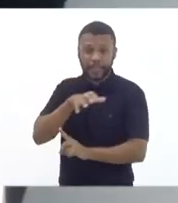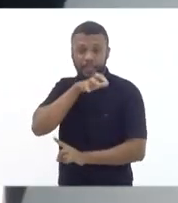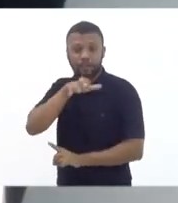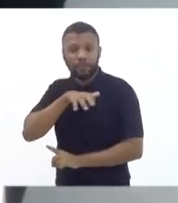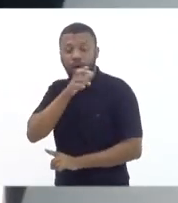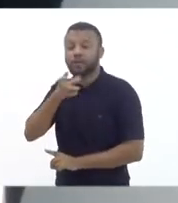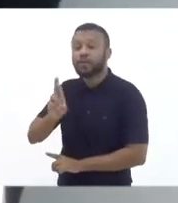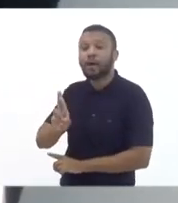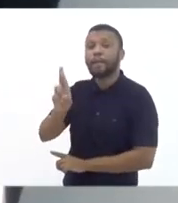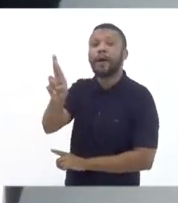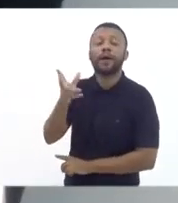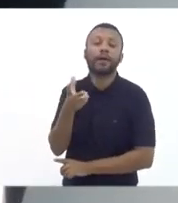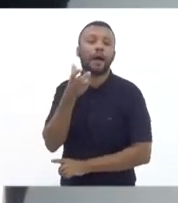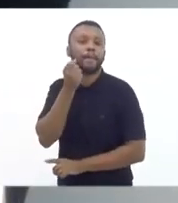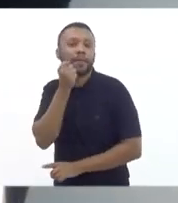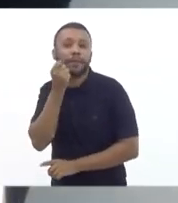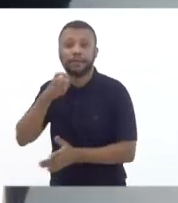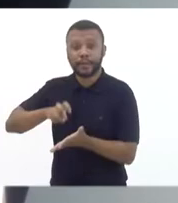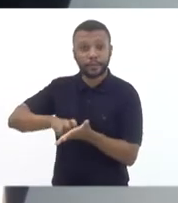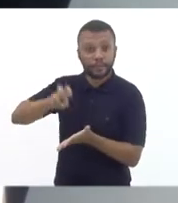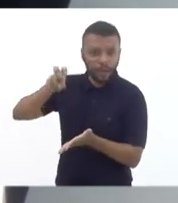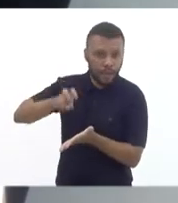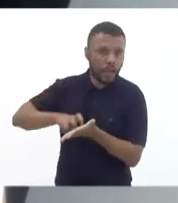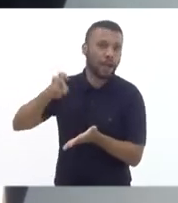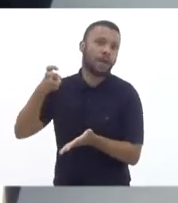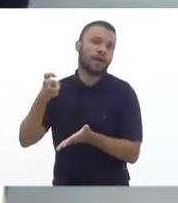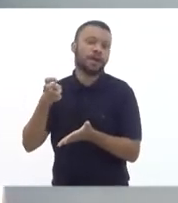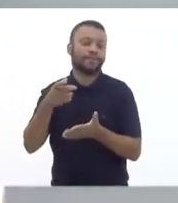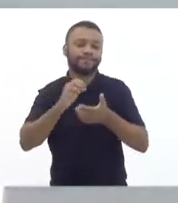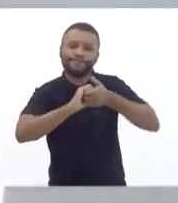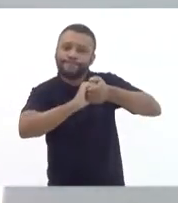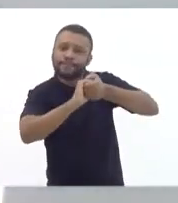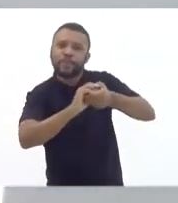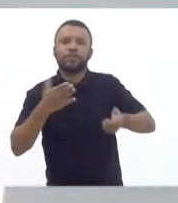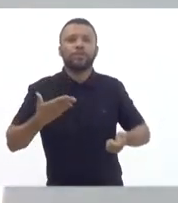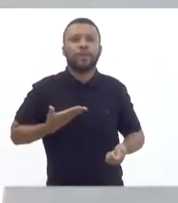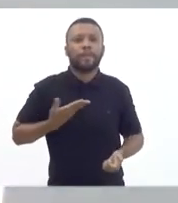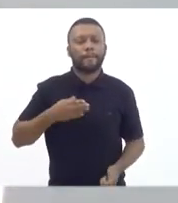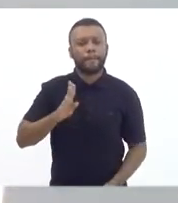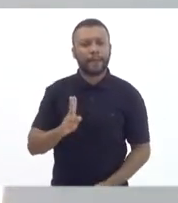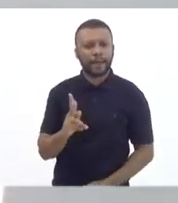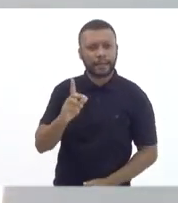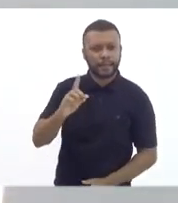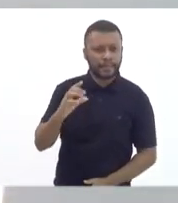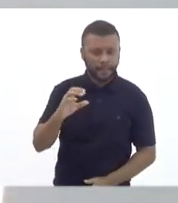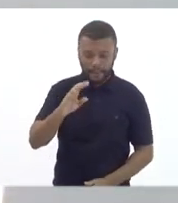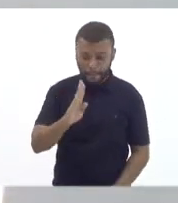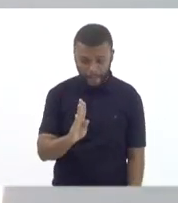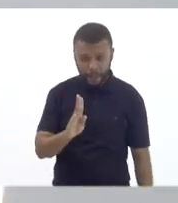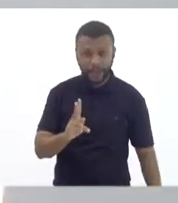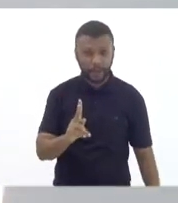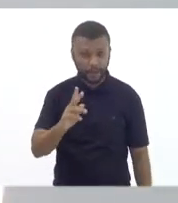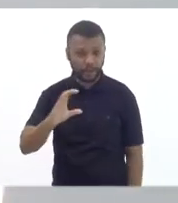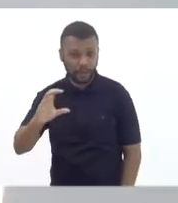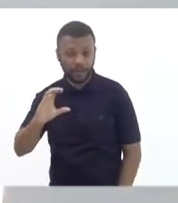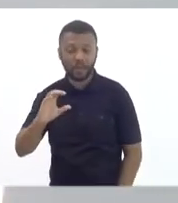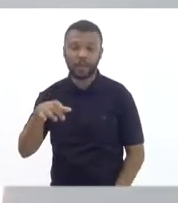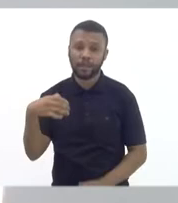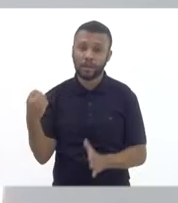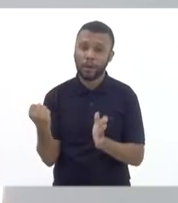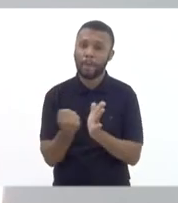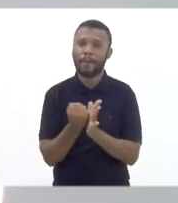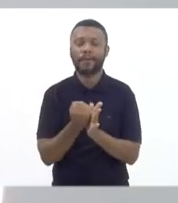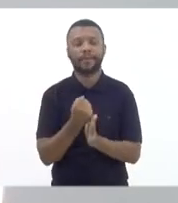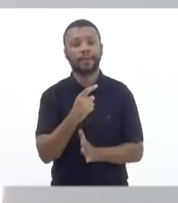estão aqui hoje, nessa manhã, saudar os amigos do BKC, que completam 100 anos, não é isso? 100 anos, queria parabenizar